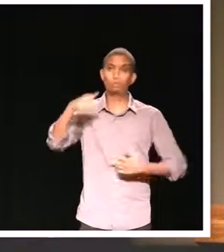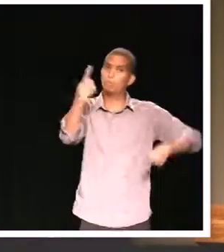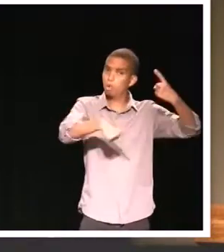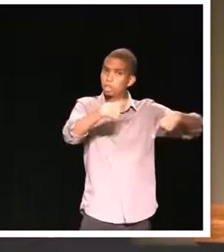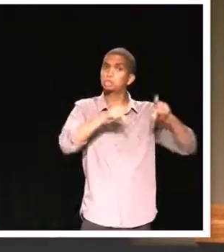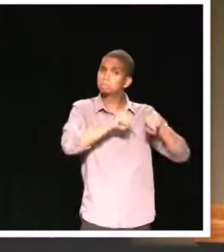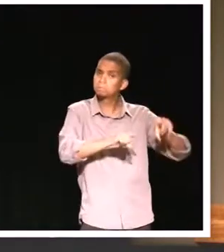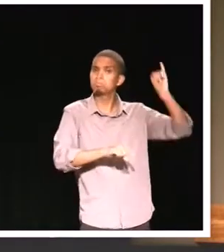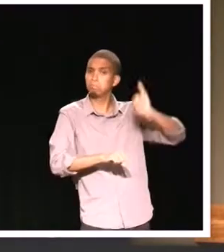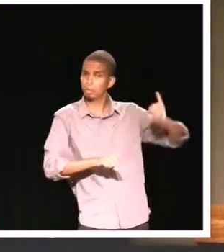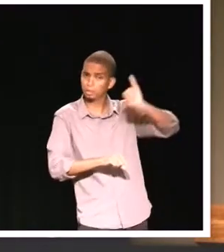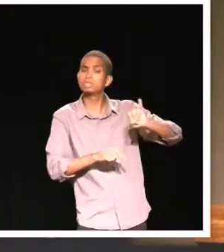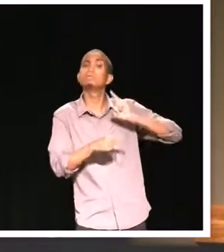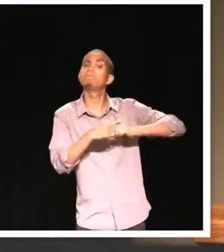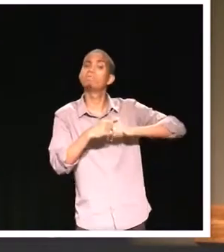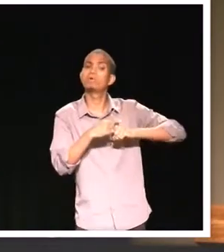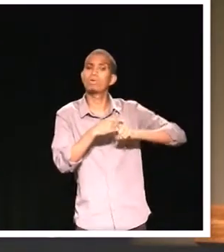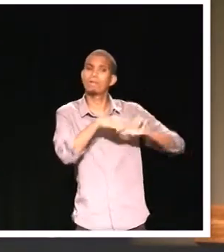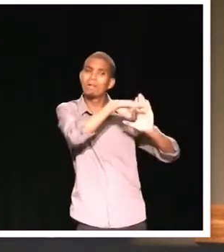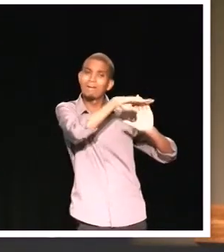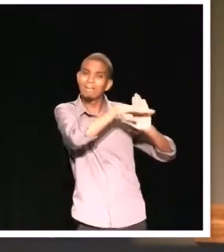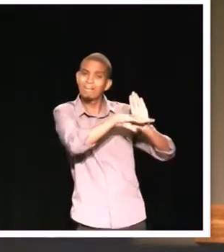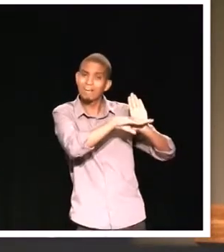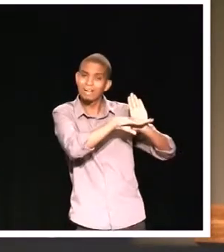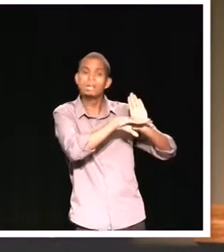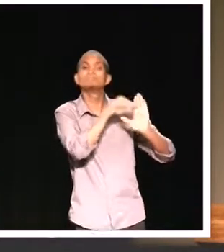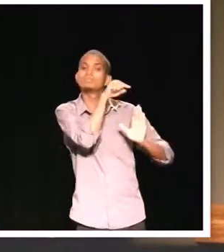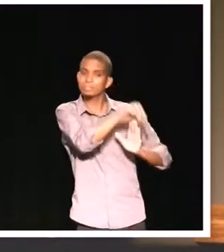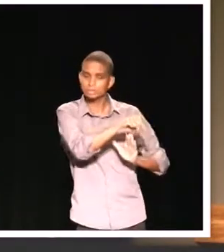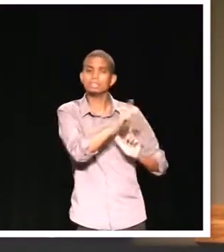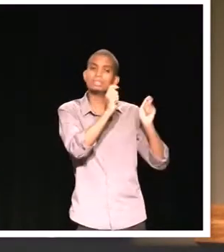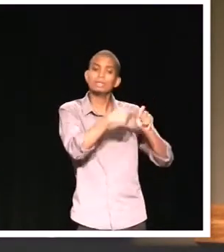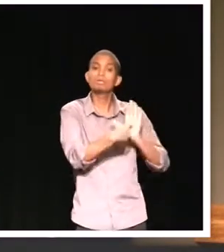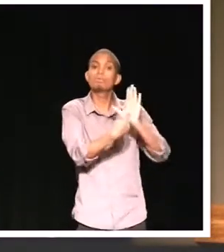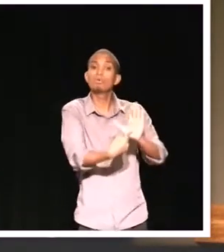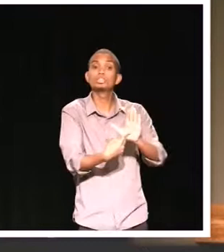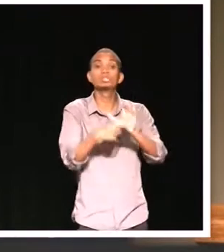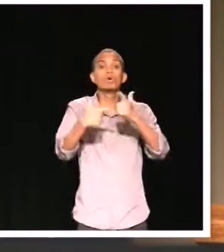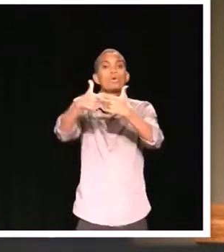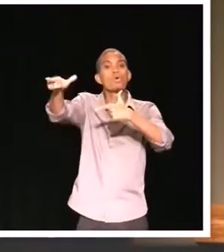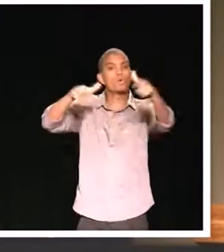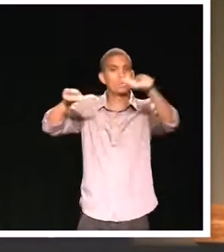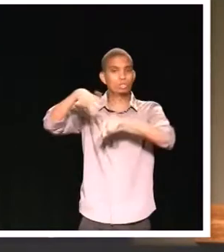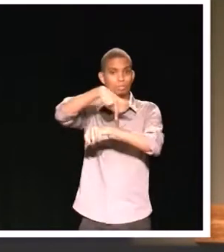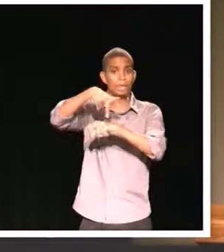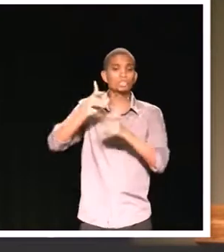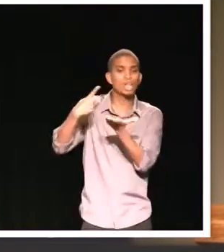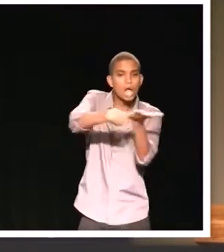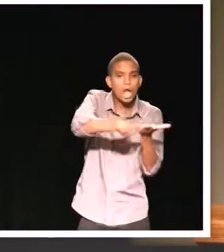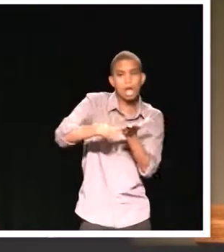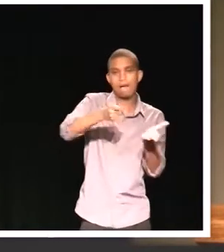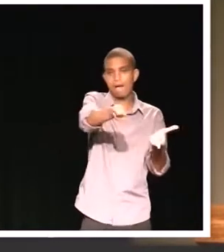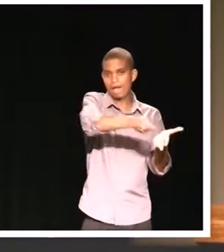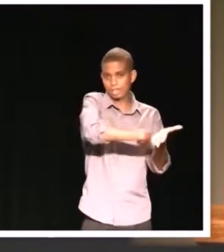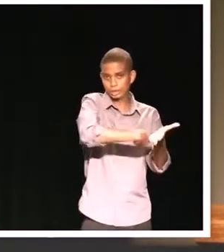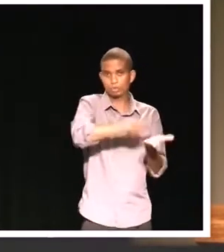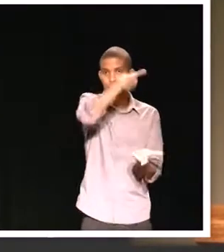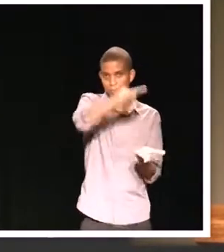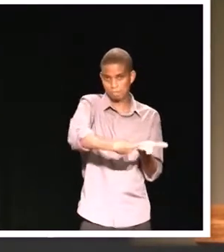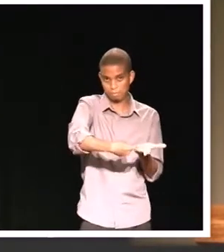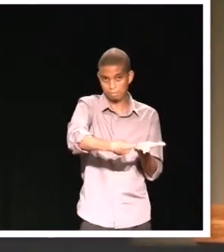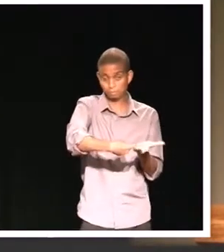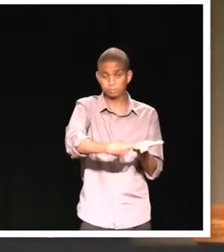importante, porque esse tem caráter precetivo para os países que assinaram esse